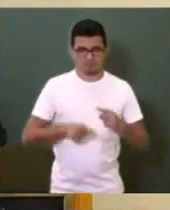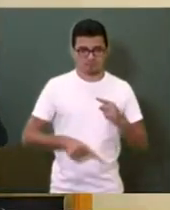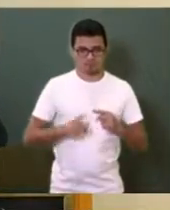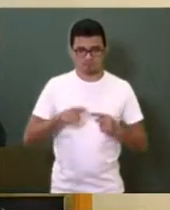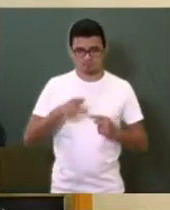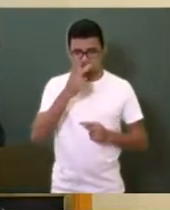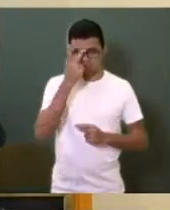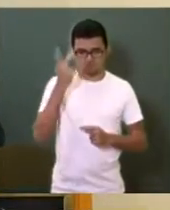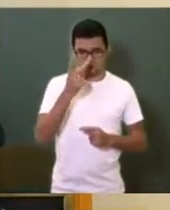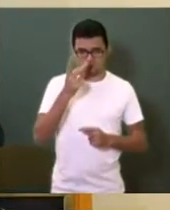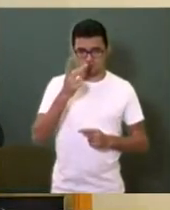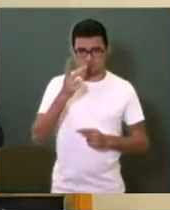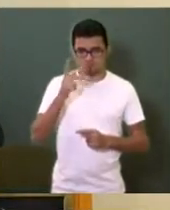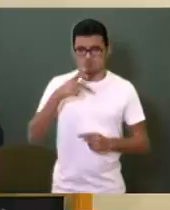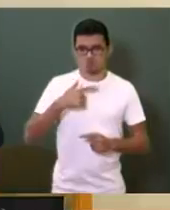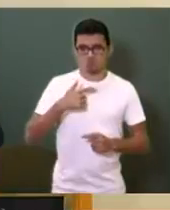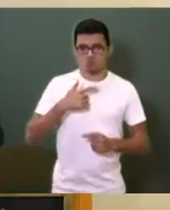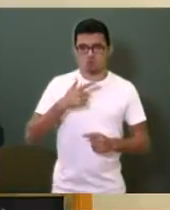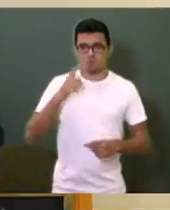fogos